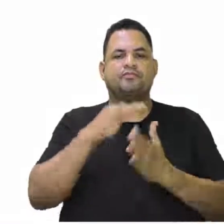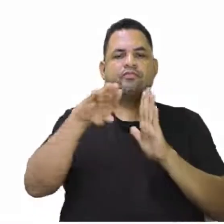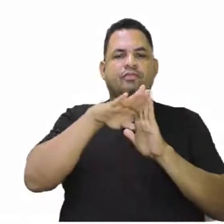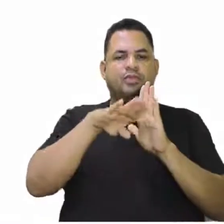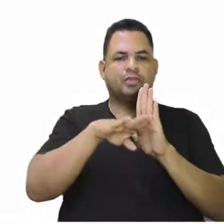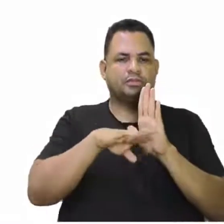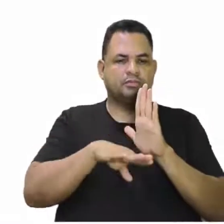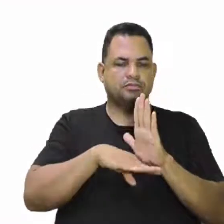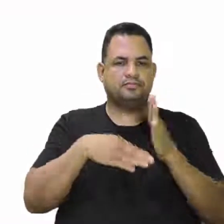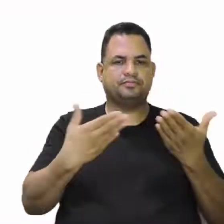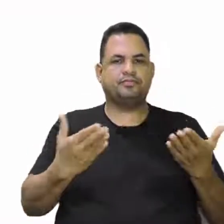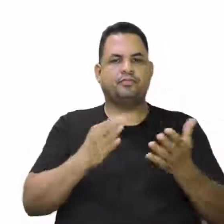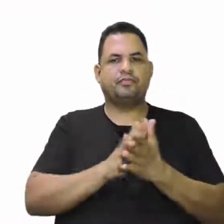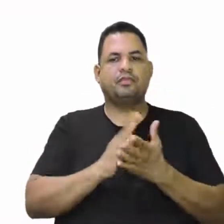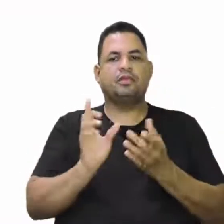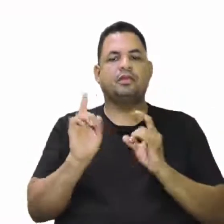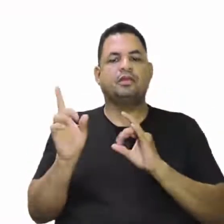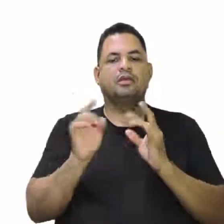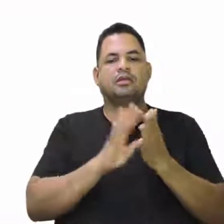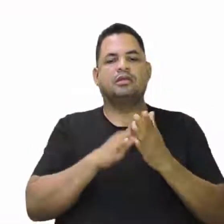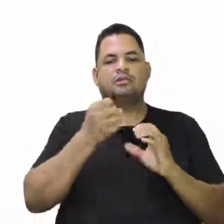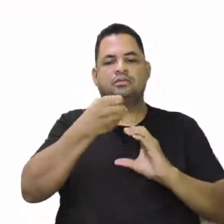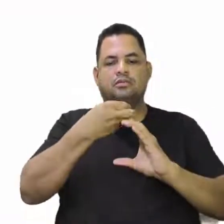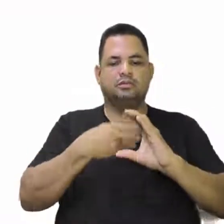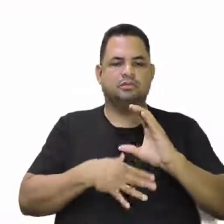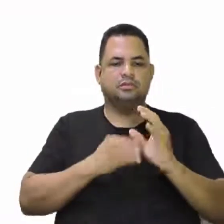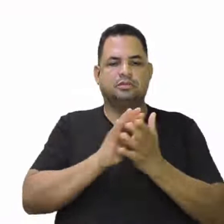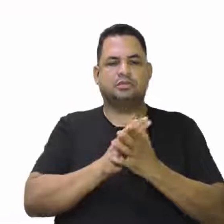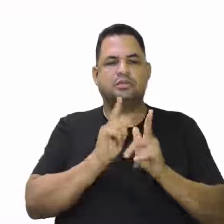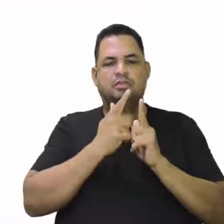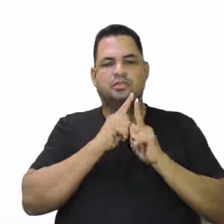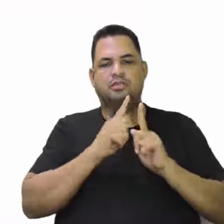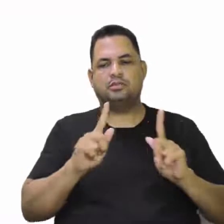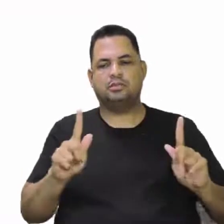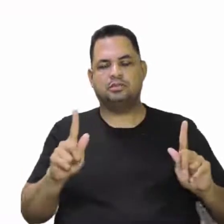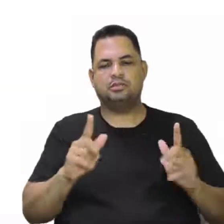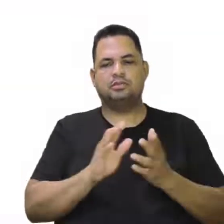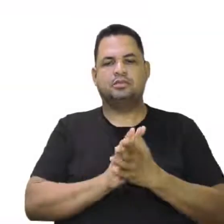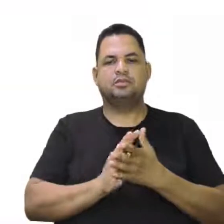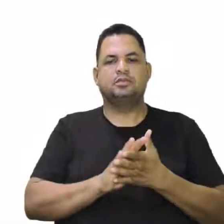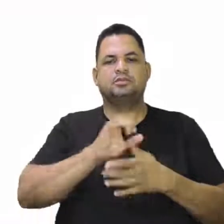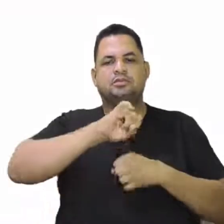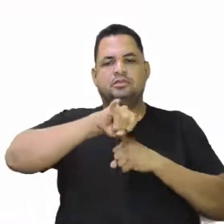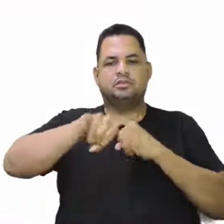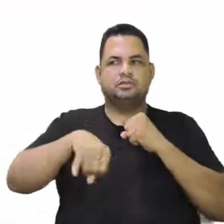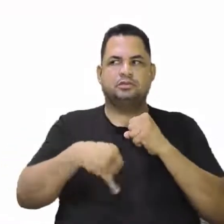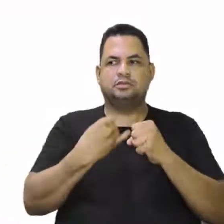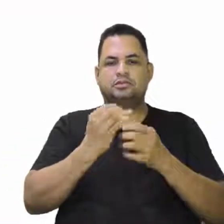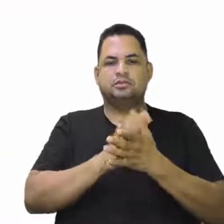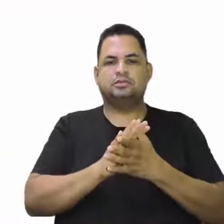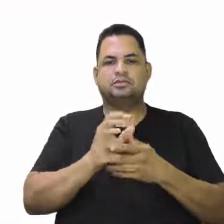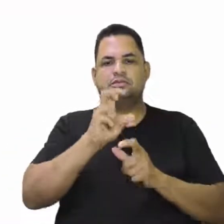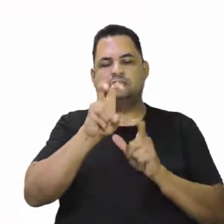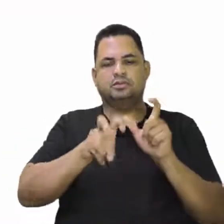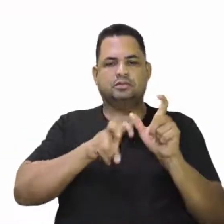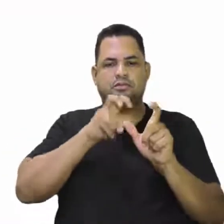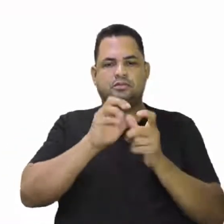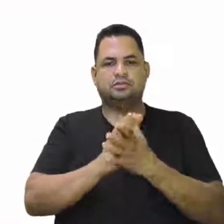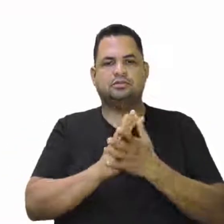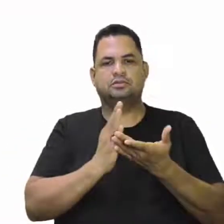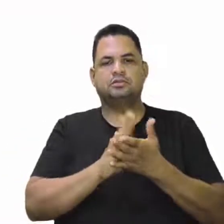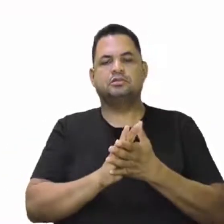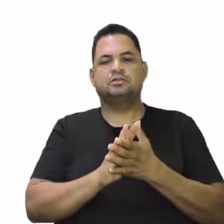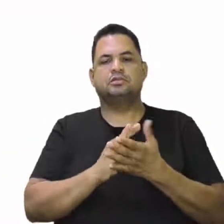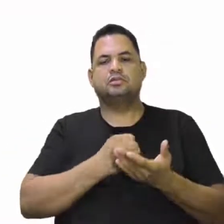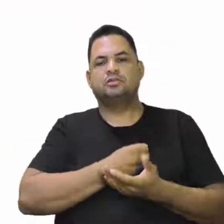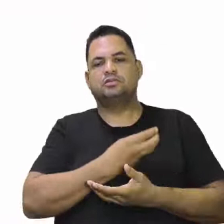classificadas como? De acordo com a sua função gramatical. Podem ser adjetivas, adverbiais, conjuntivas,